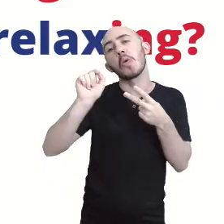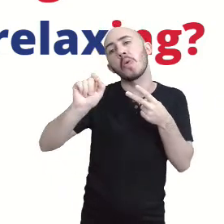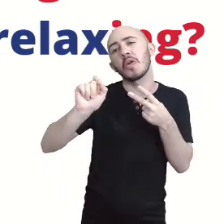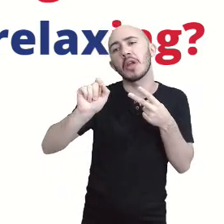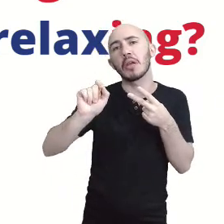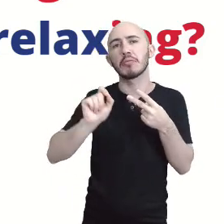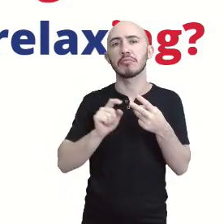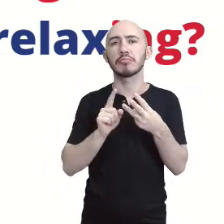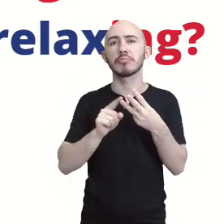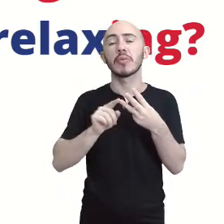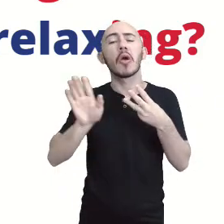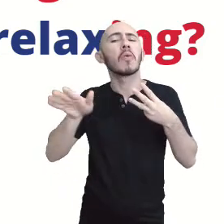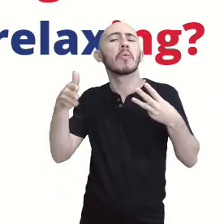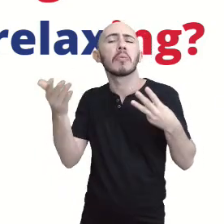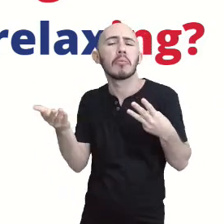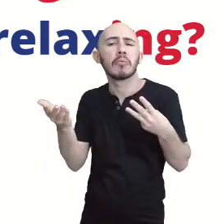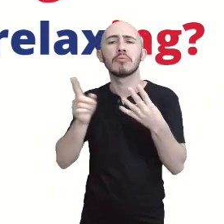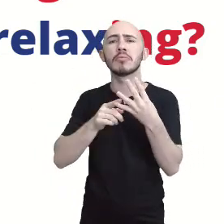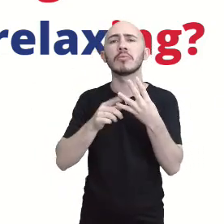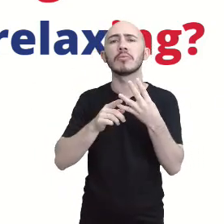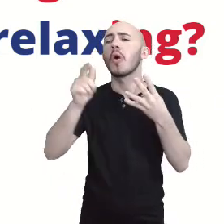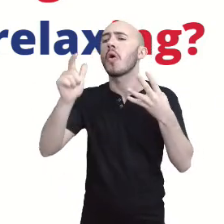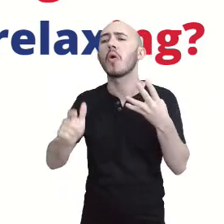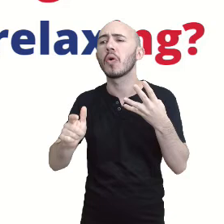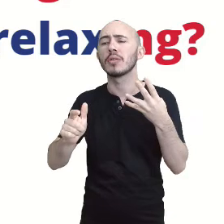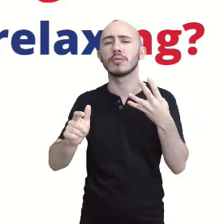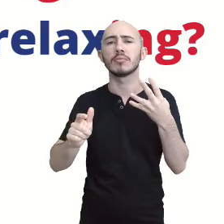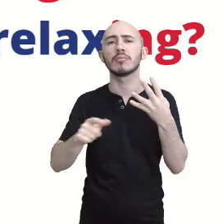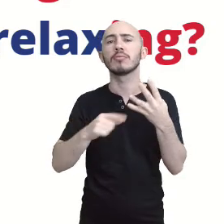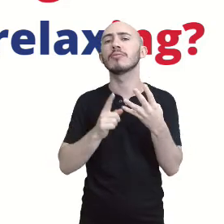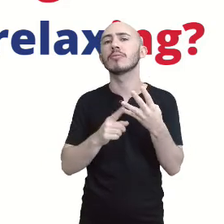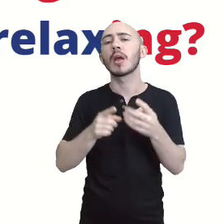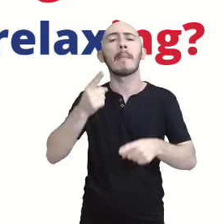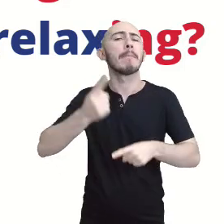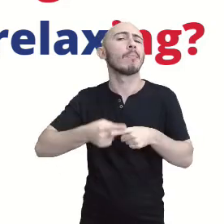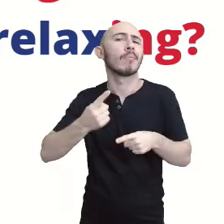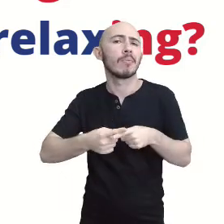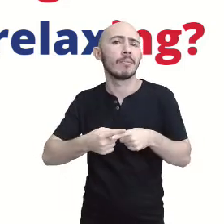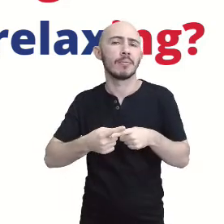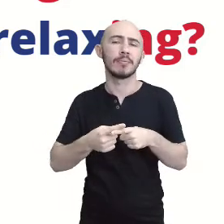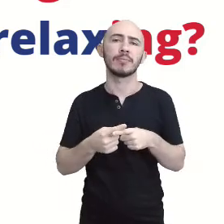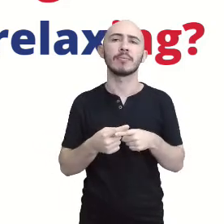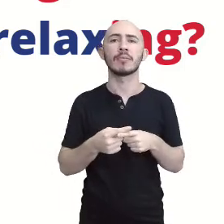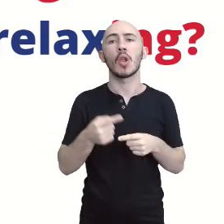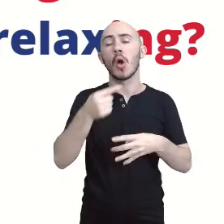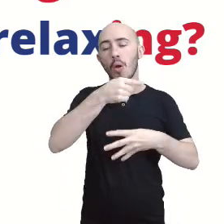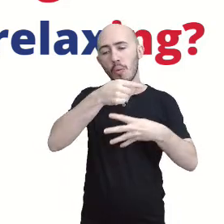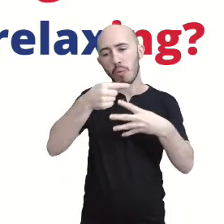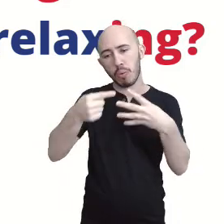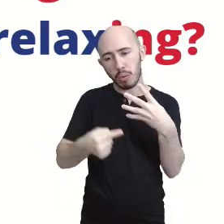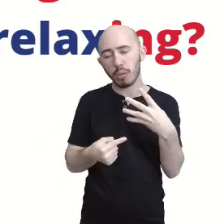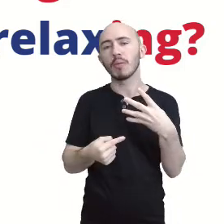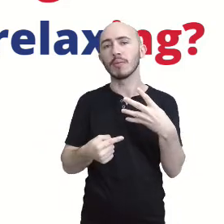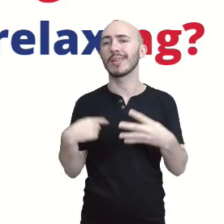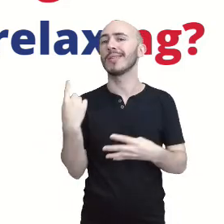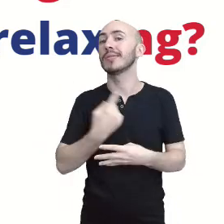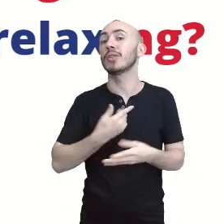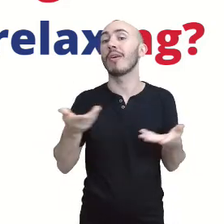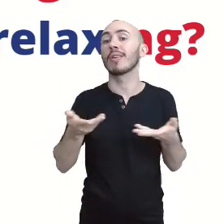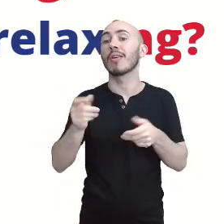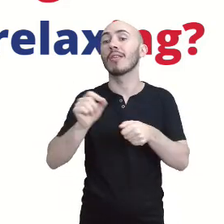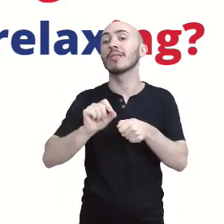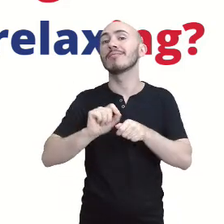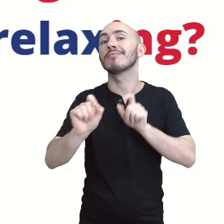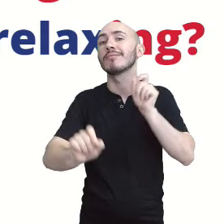qual, quando, onde, por quê, tá bom? Então o que é que a gente vai fazer aqui agora? A gente